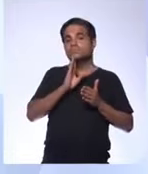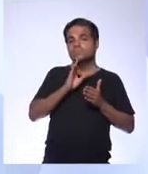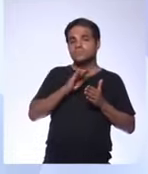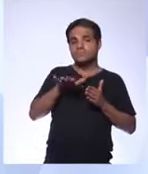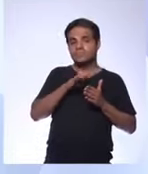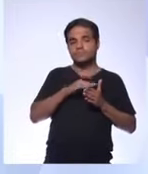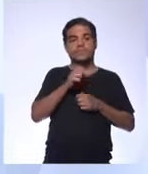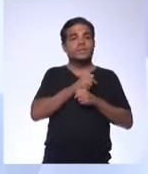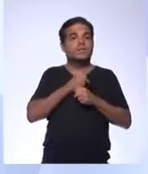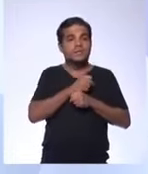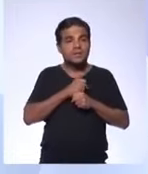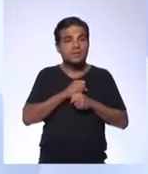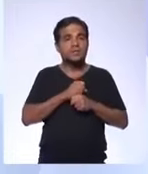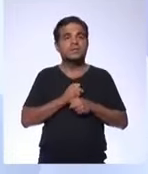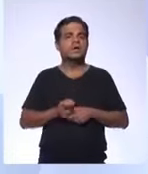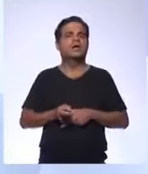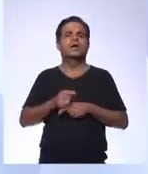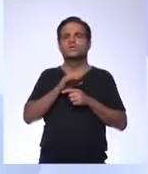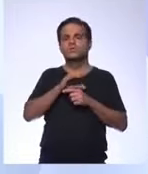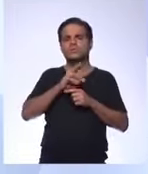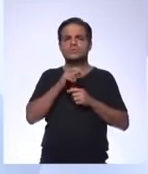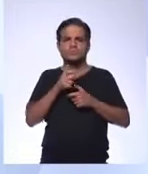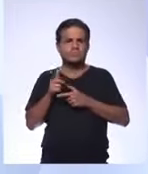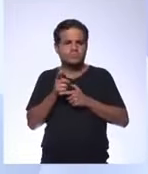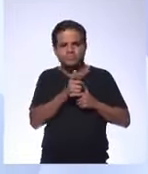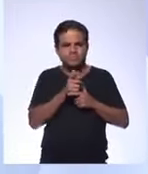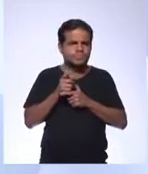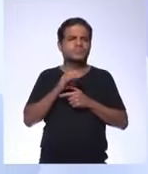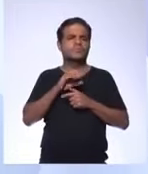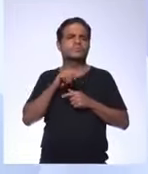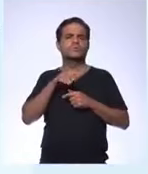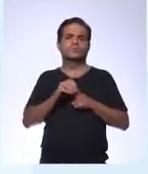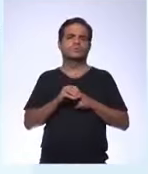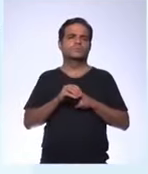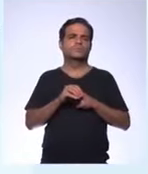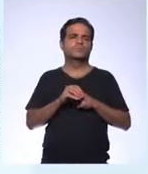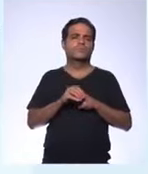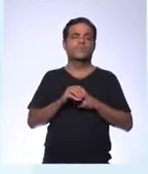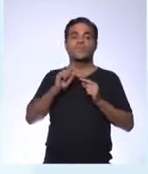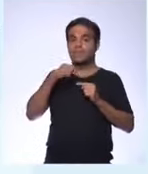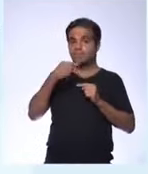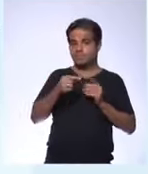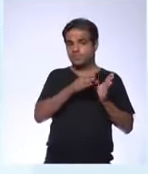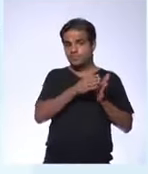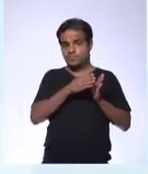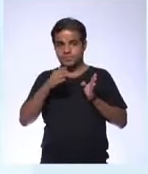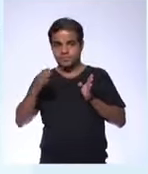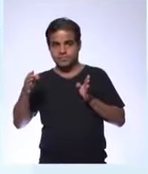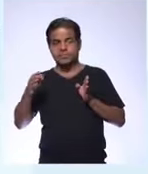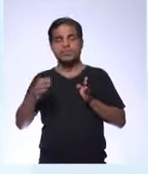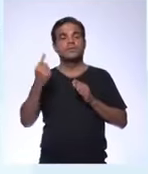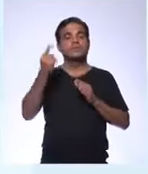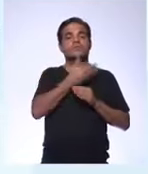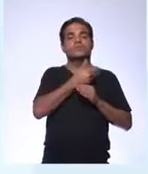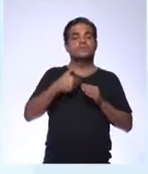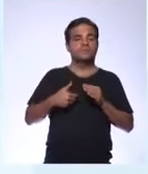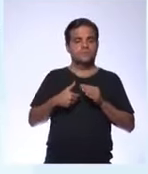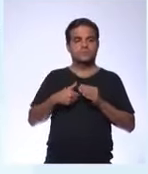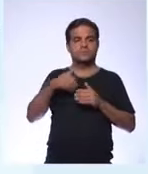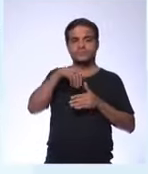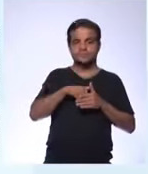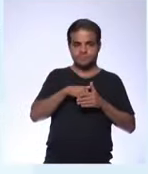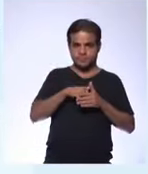os anos de chumbo, tá? Vamos dar uma olhadinha na nossa tela aí. Então, o primeiro governo dentre os